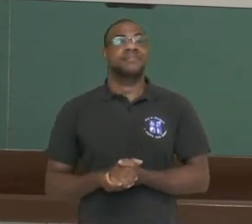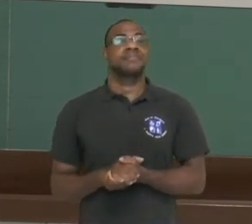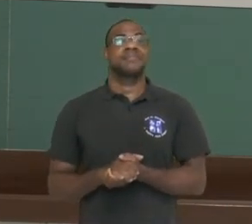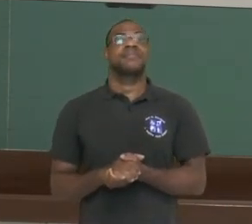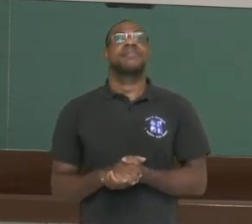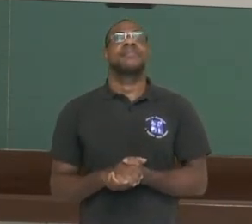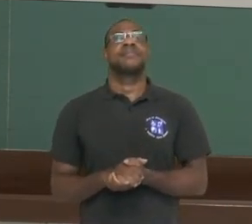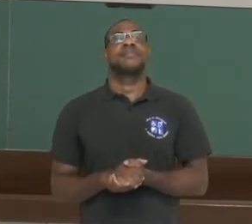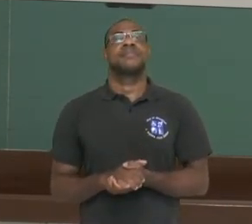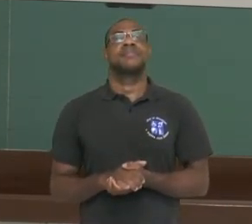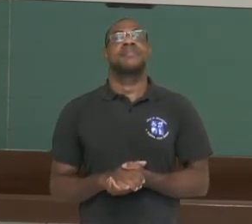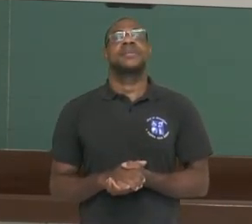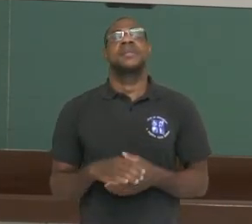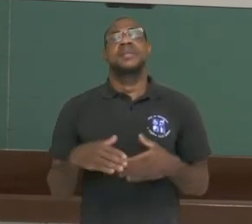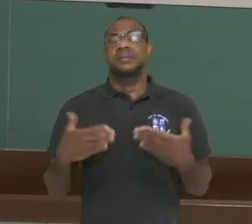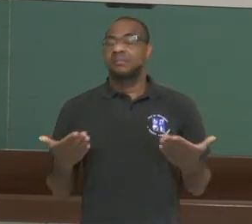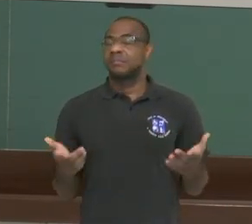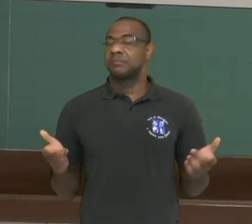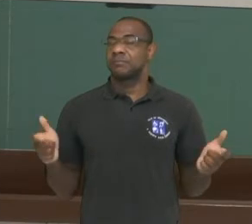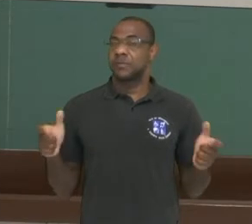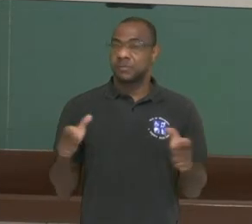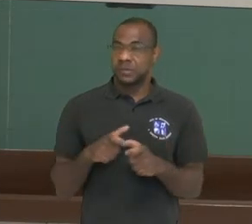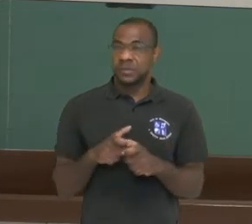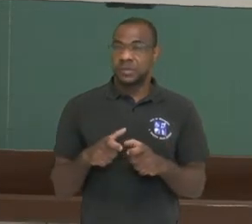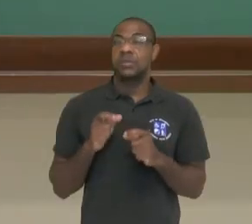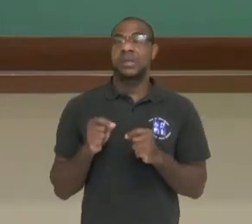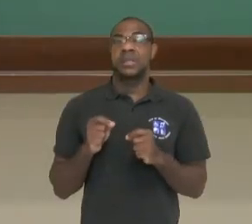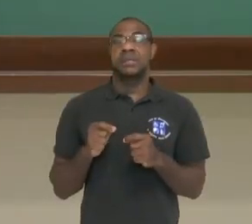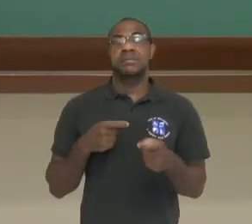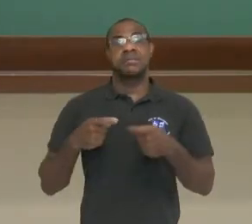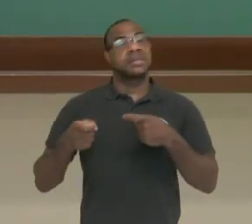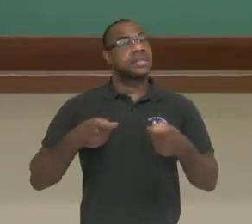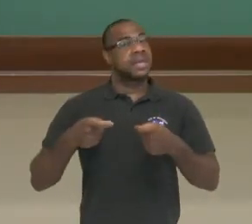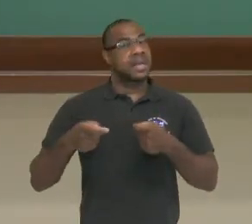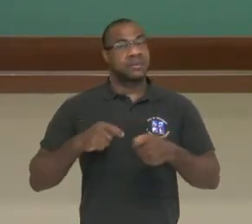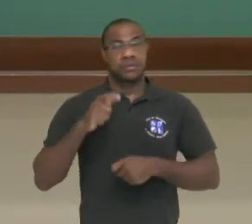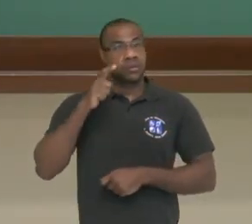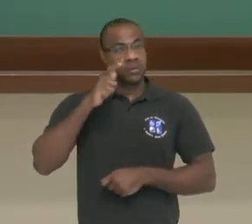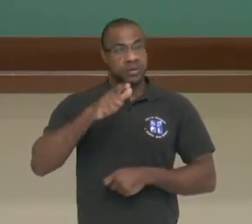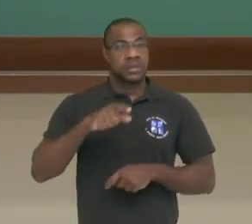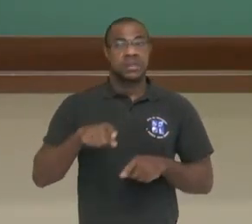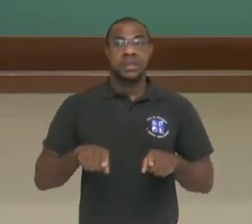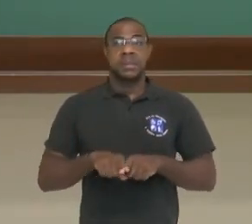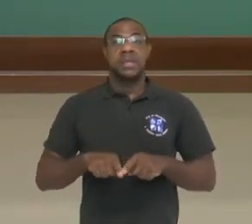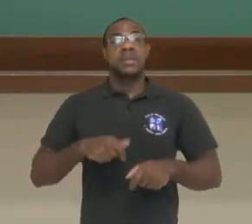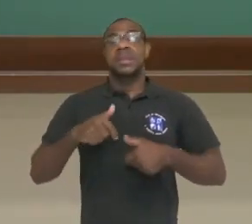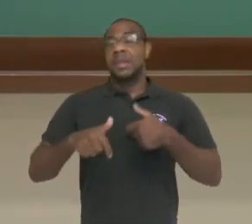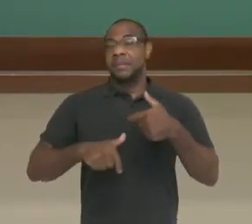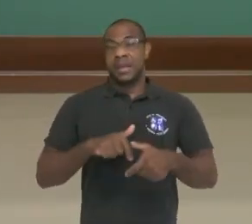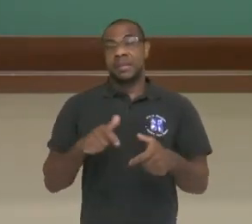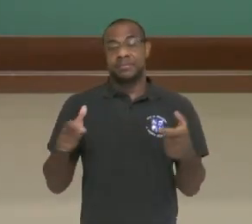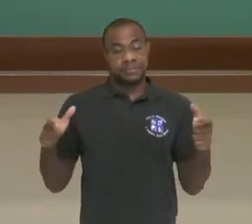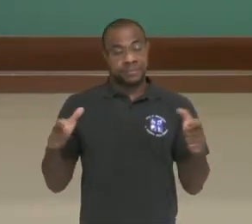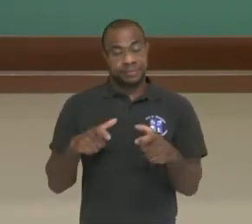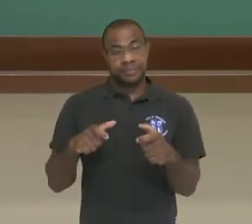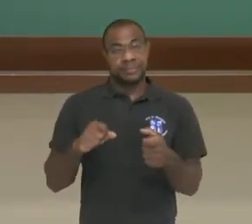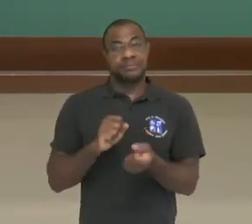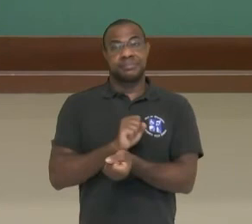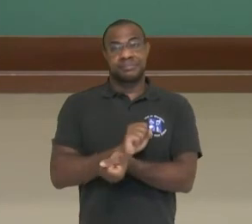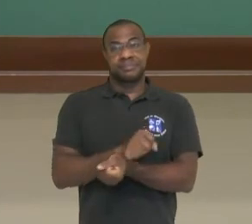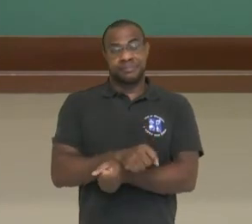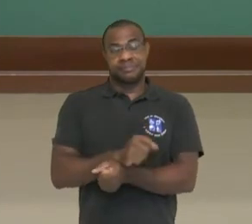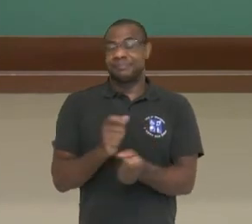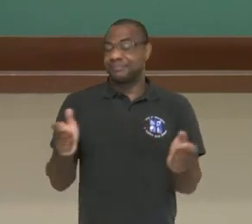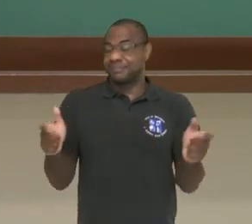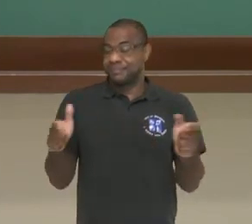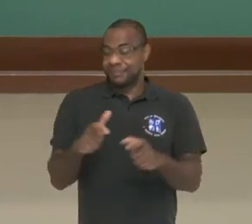ir. Resultado, diminuição das guerras de conquistas, diminuição da mão de obra escravizada, que era também uma das